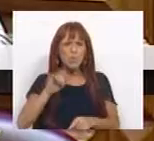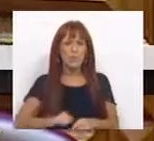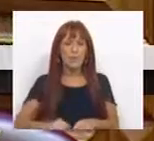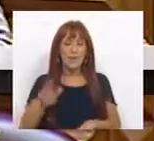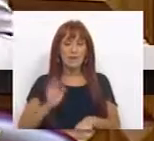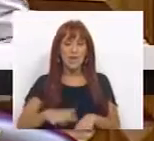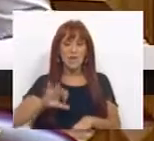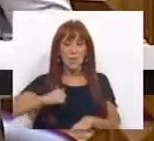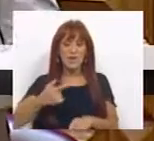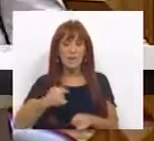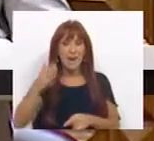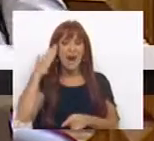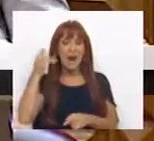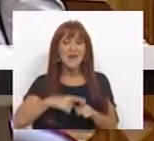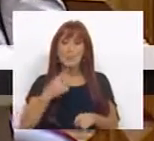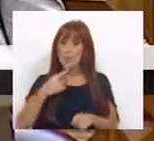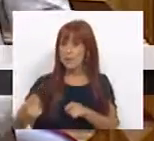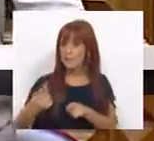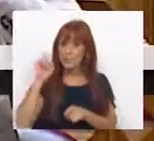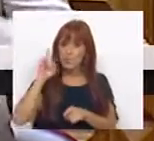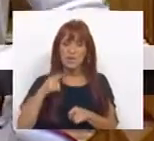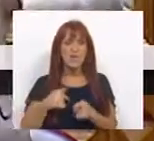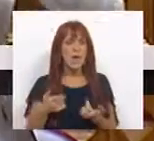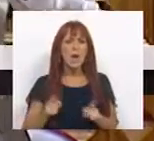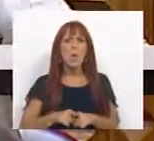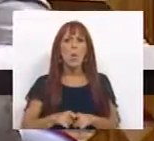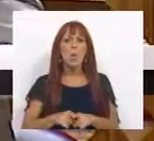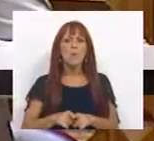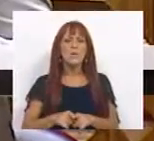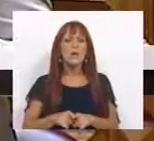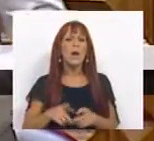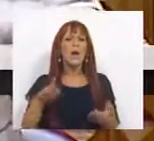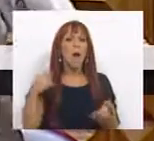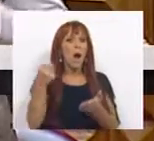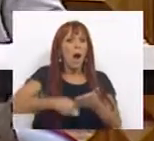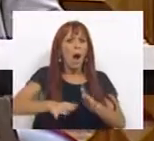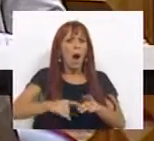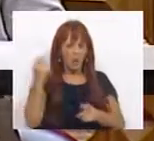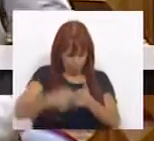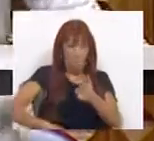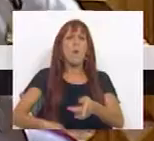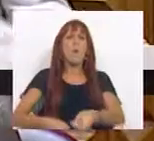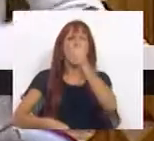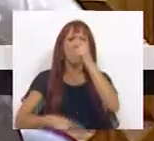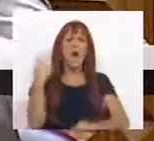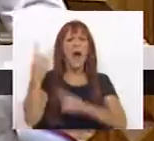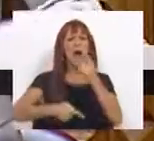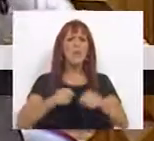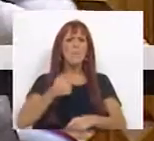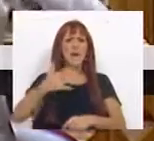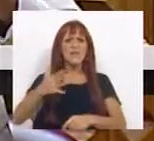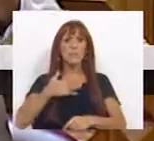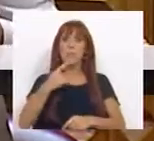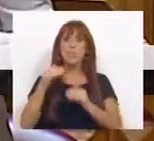E é por isso que os Verdes também consideram que é muito importante não isentar de tributação determinado